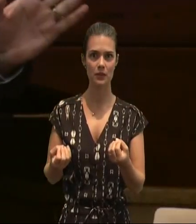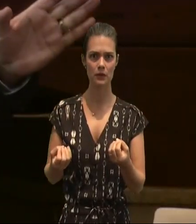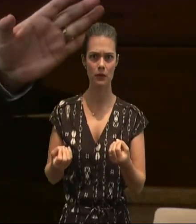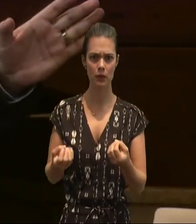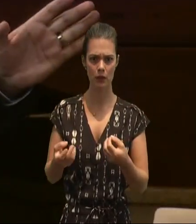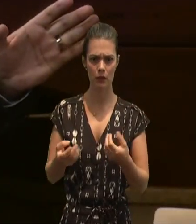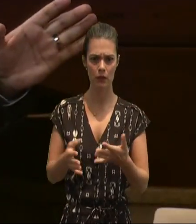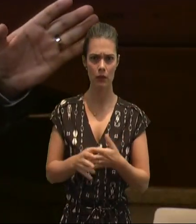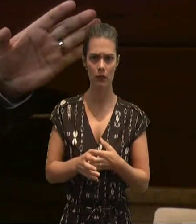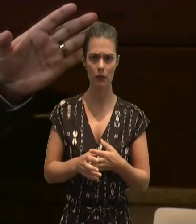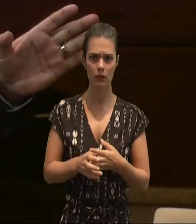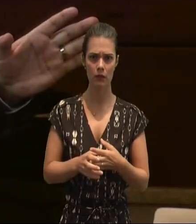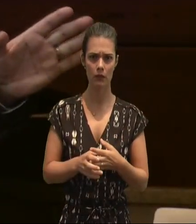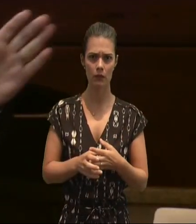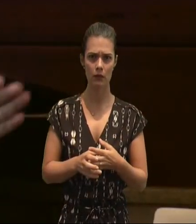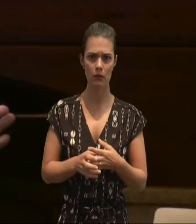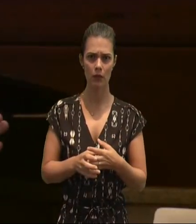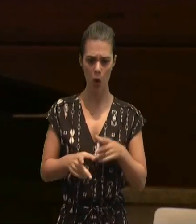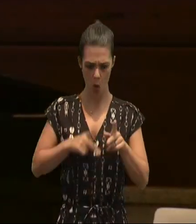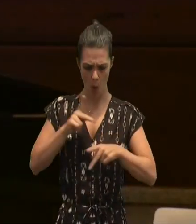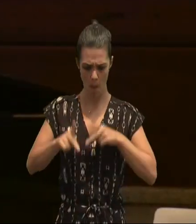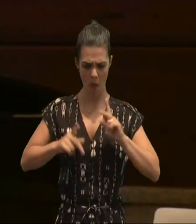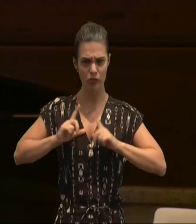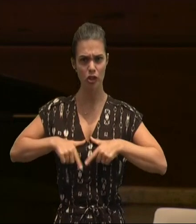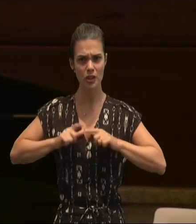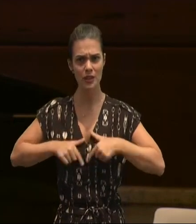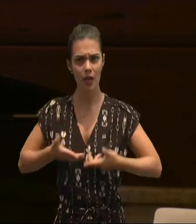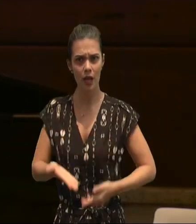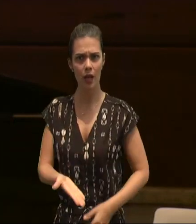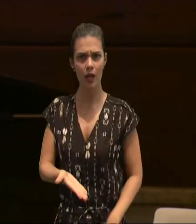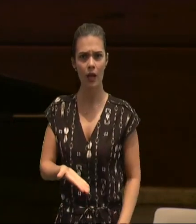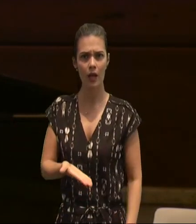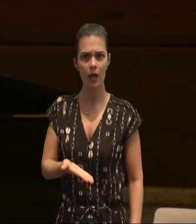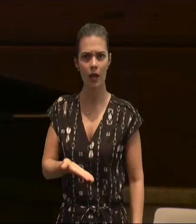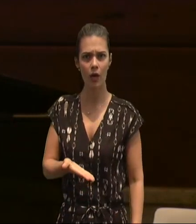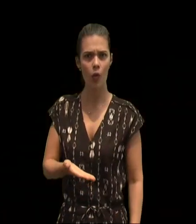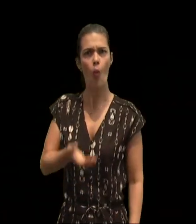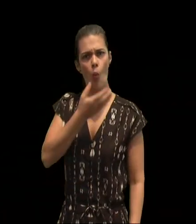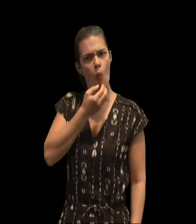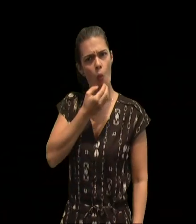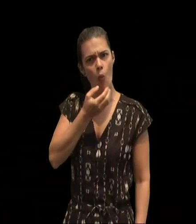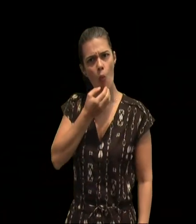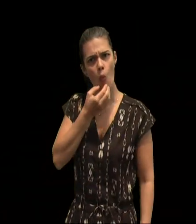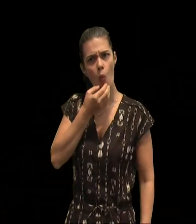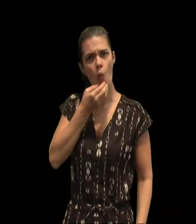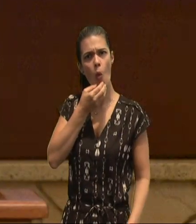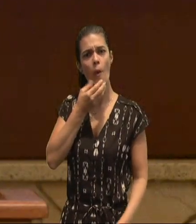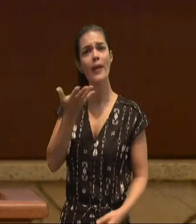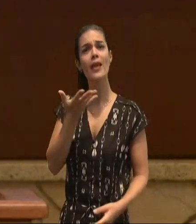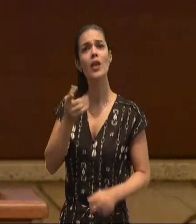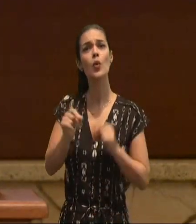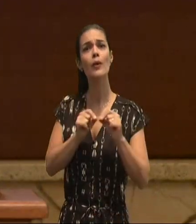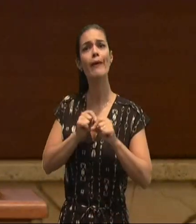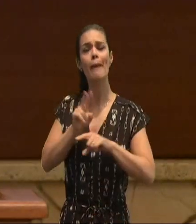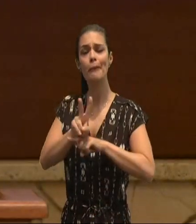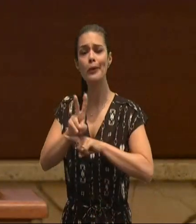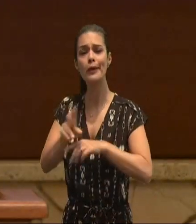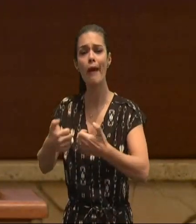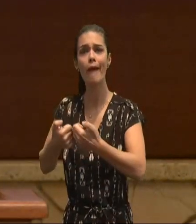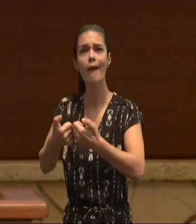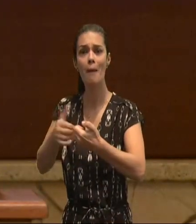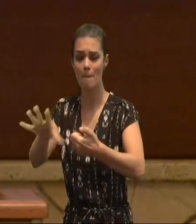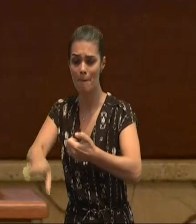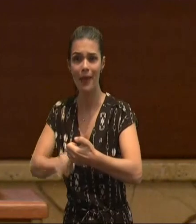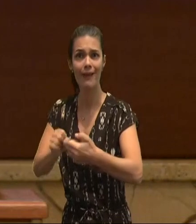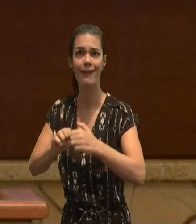povo ímpio. O espanto agora é com o povo de Deus. Eles não estão sabendo como